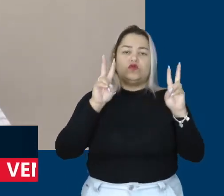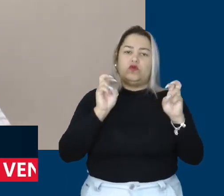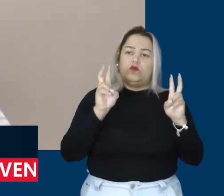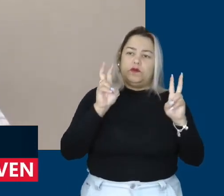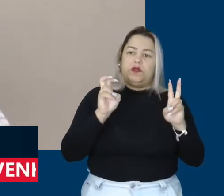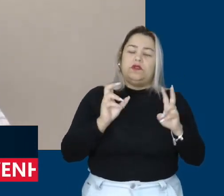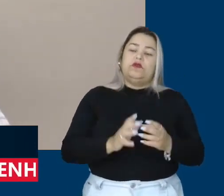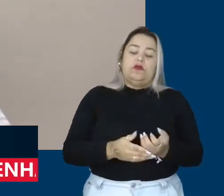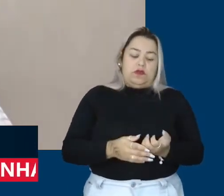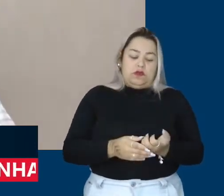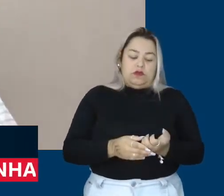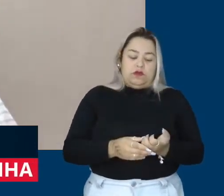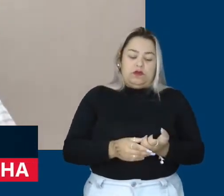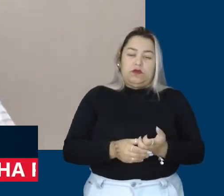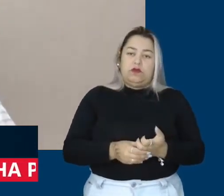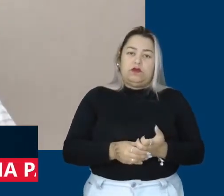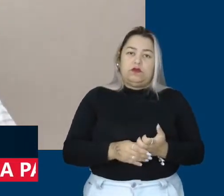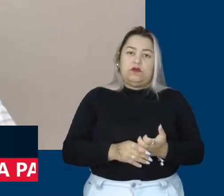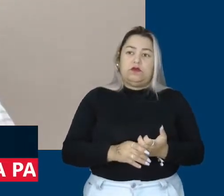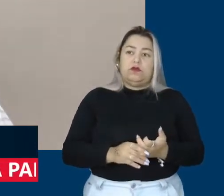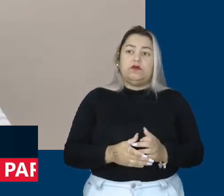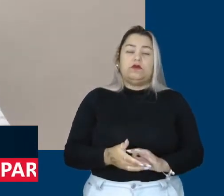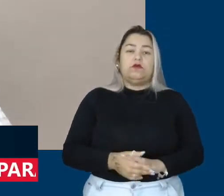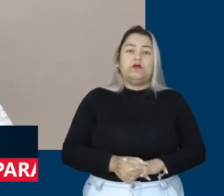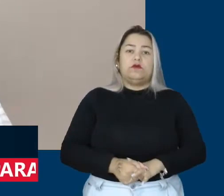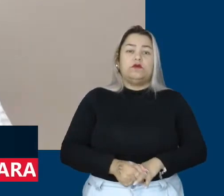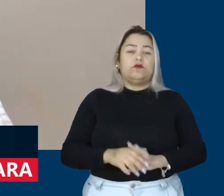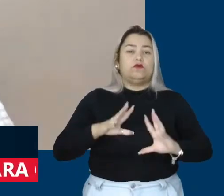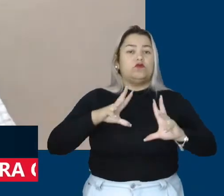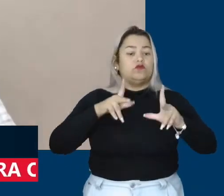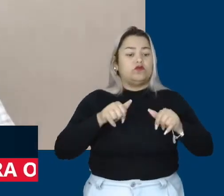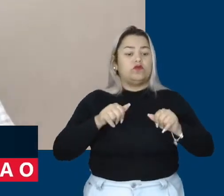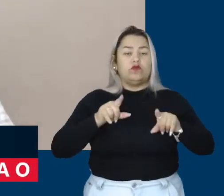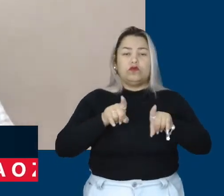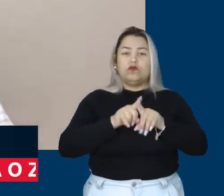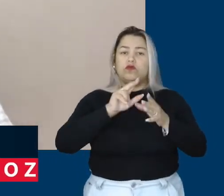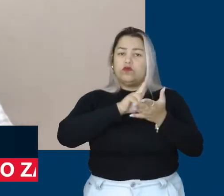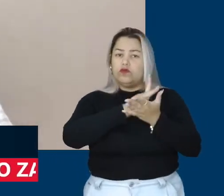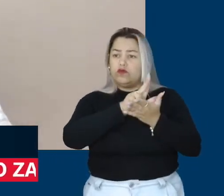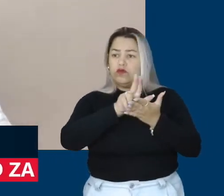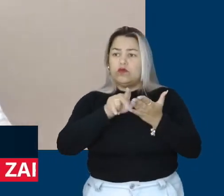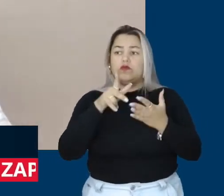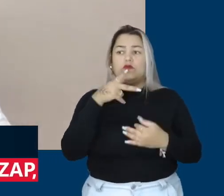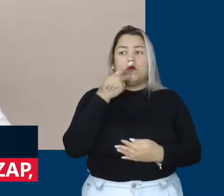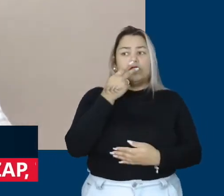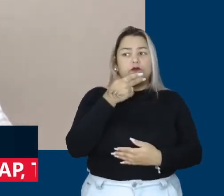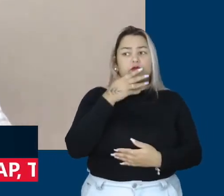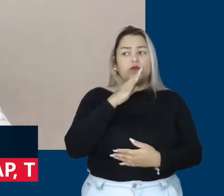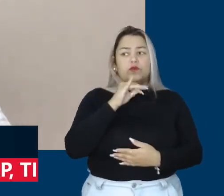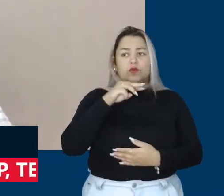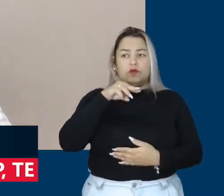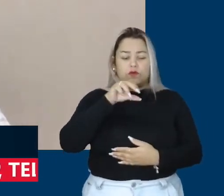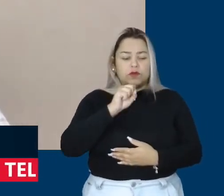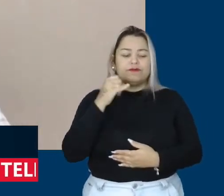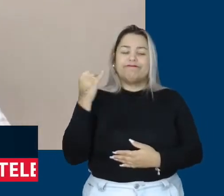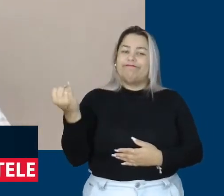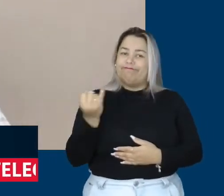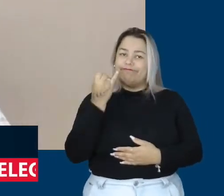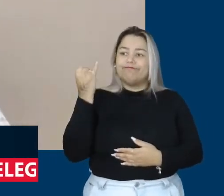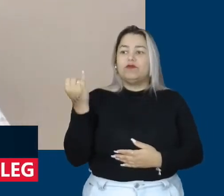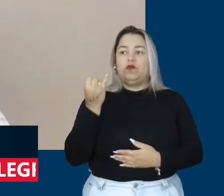é a questão da desertificação. Então, a gente tem vários outros, digamos assim, biomas importantes que devem